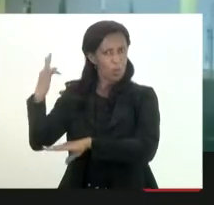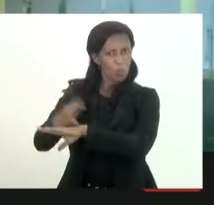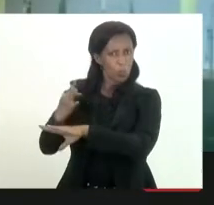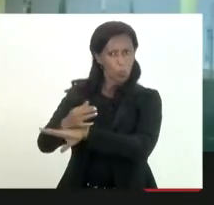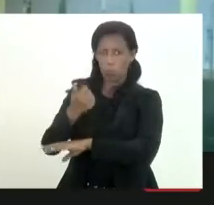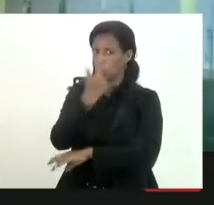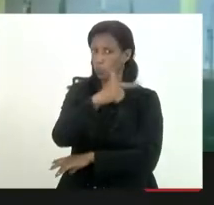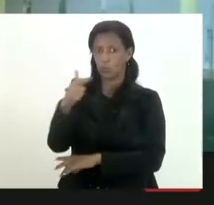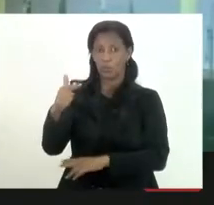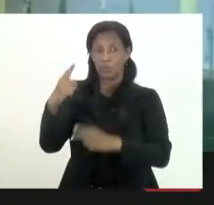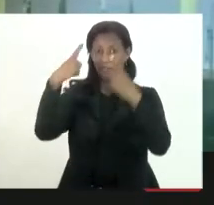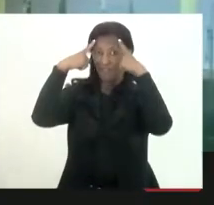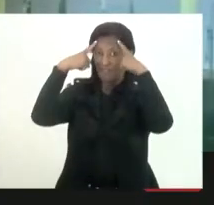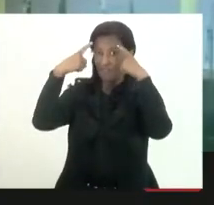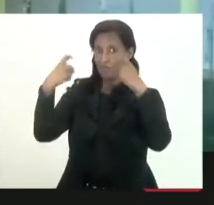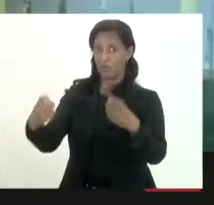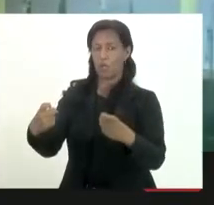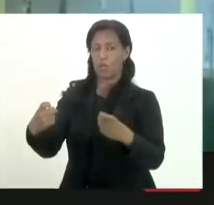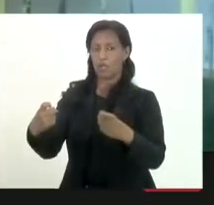religiosa.